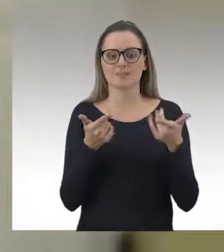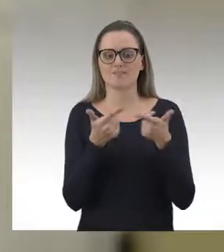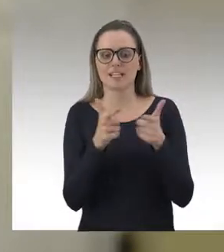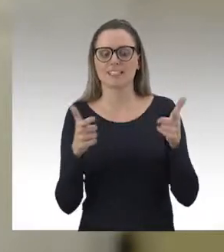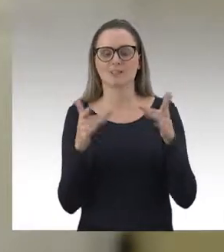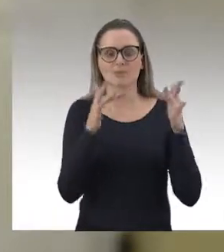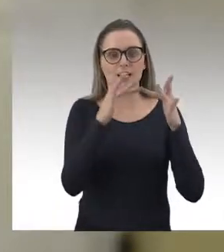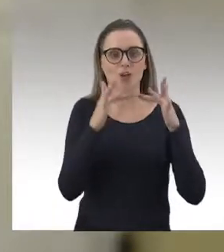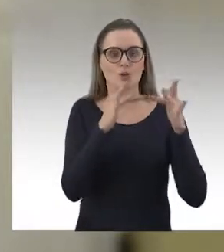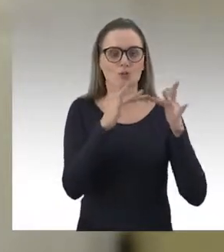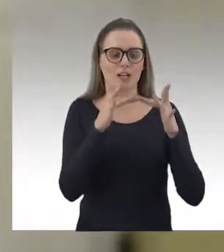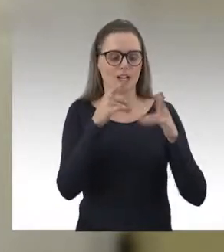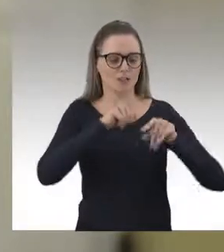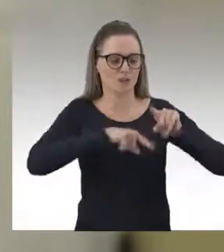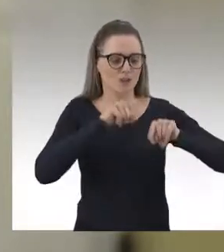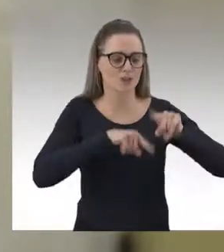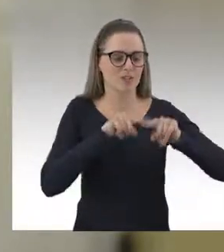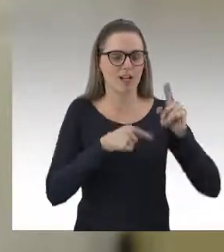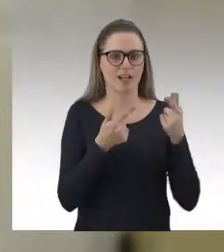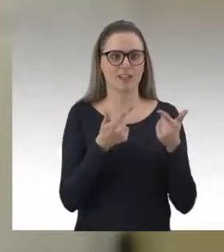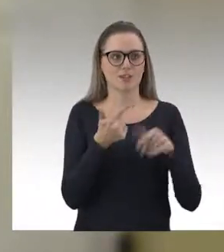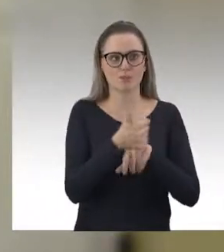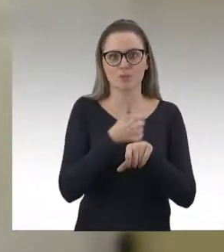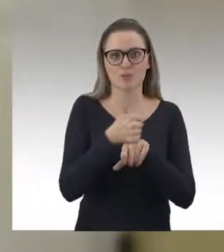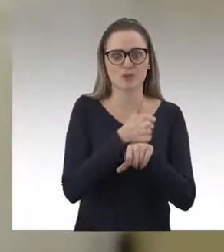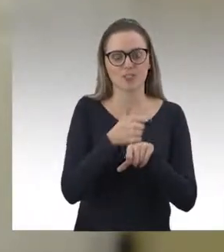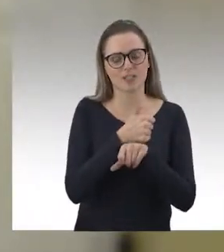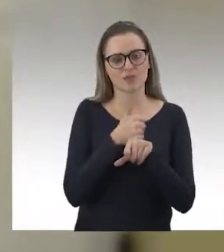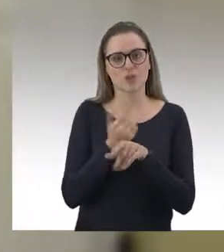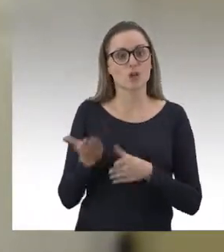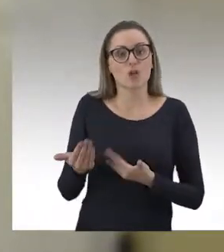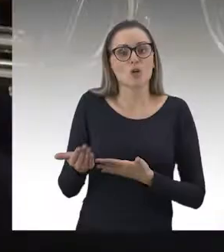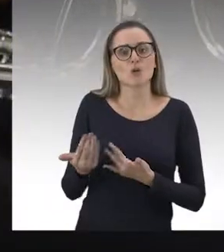com uma determinada tarefa, atividade, profissão, o jovem